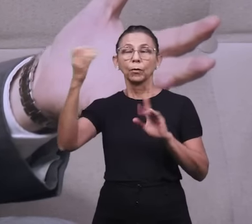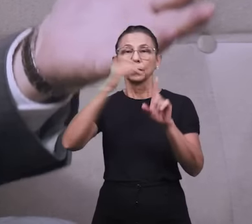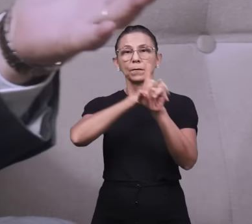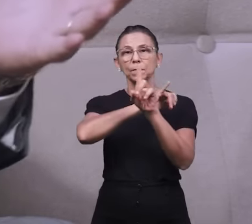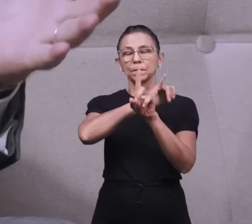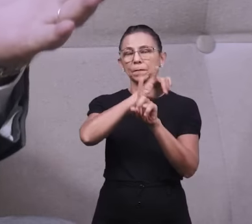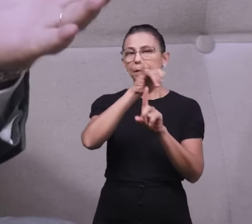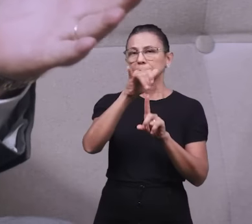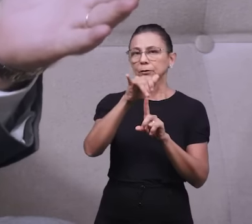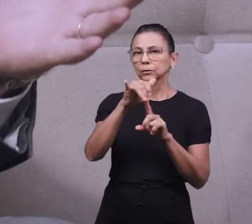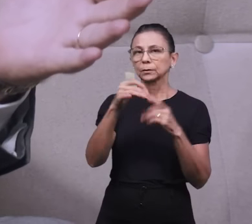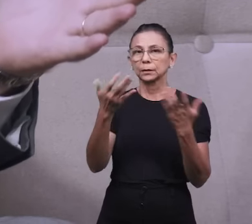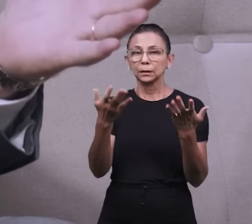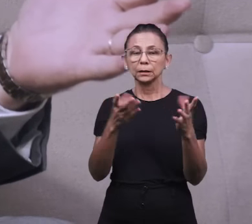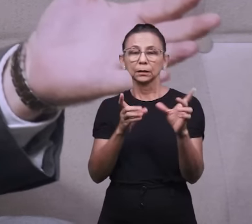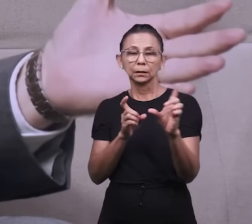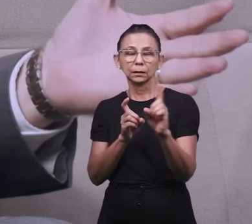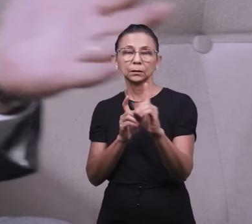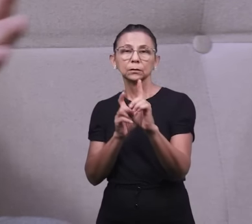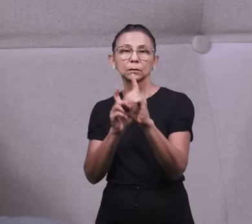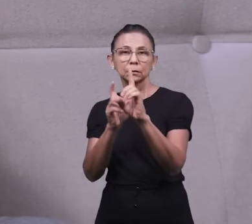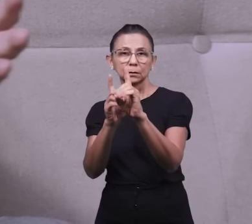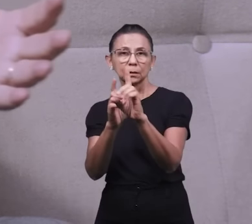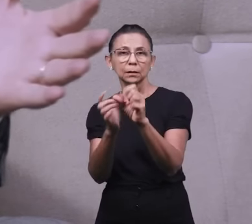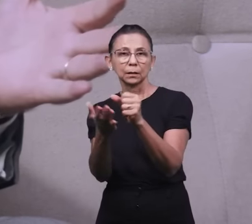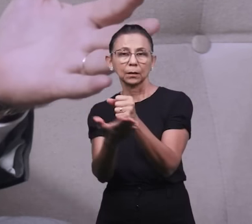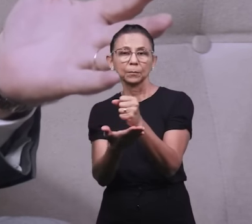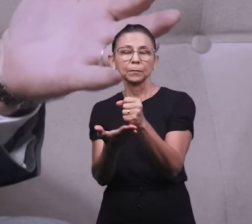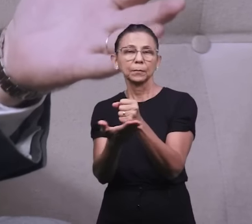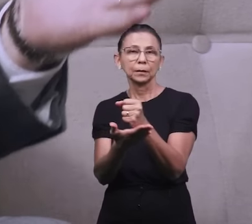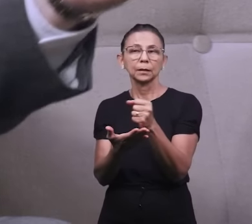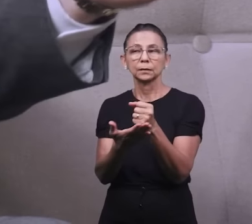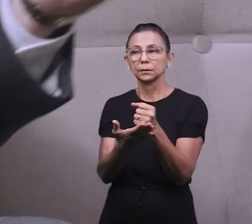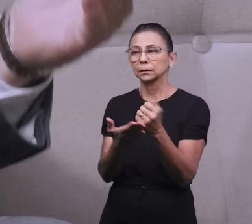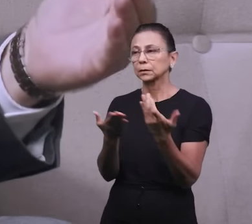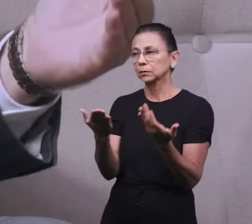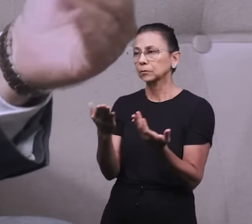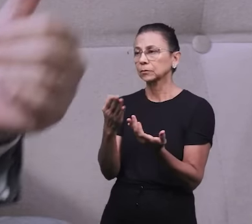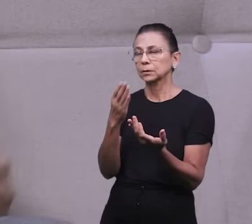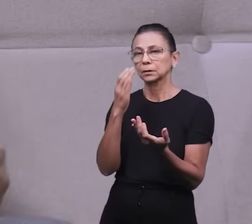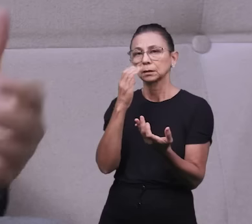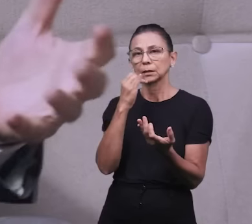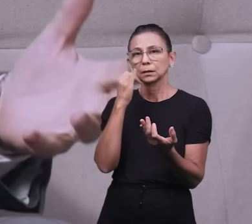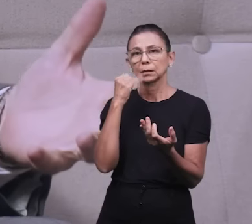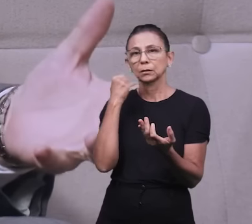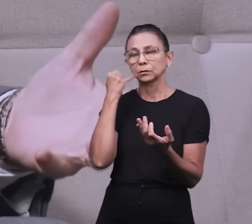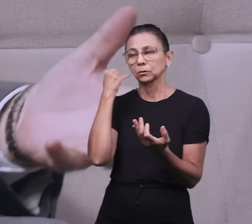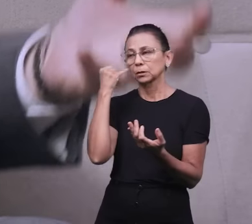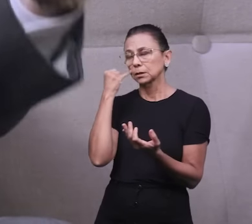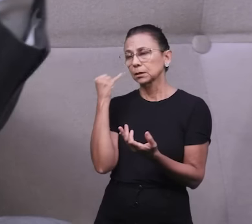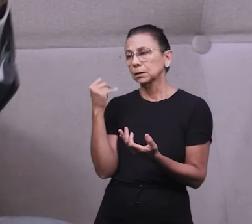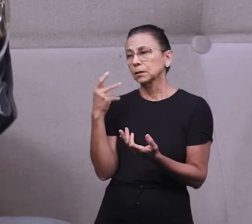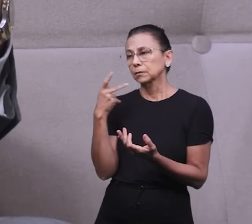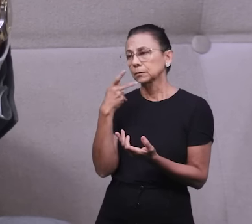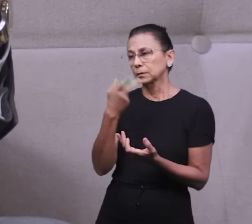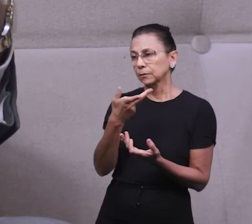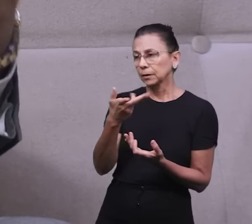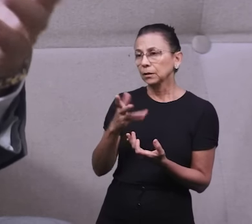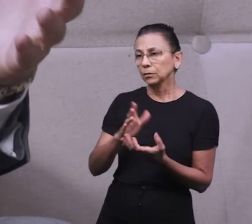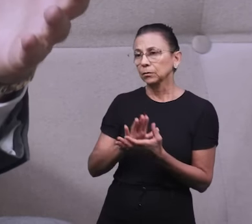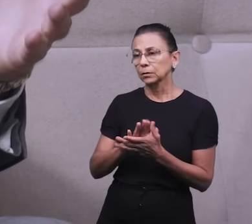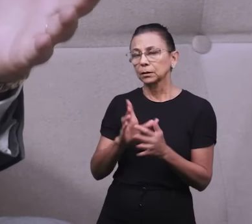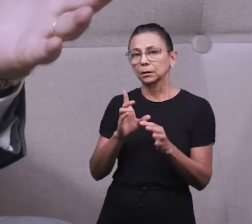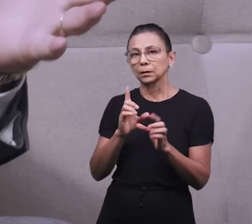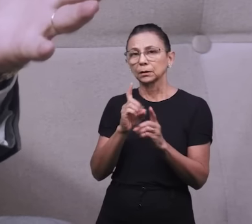e a doutrina ela vem balizar isso né porque como ser bem falou Josias ela emerge da palavra